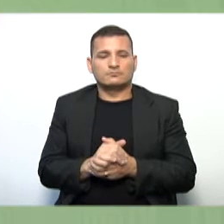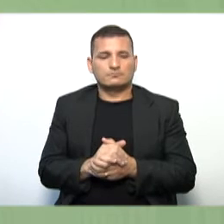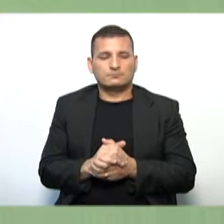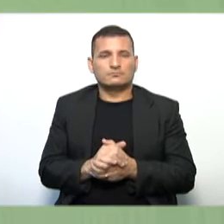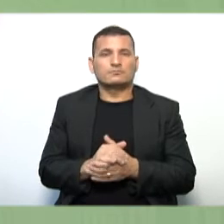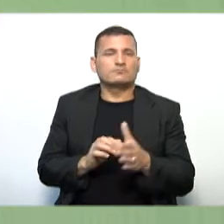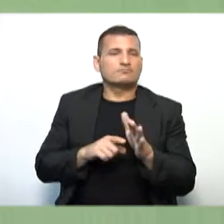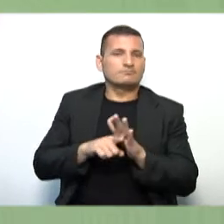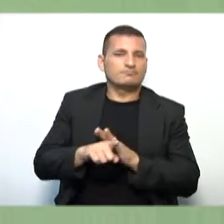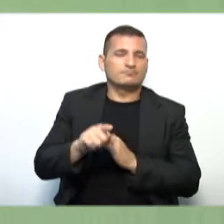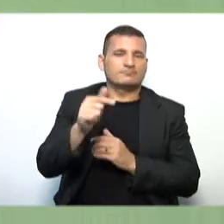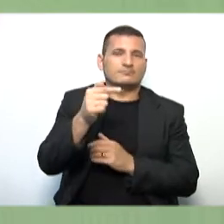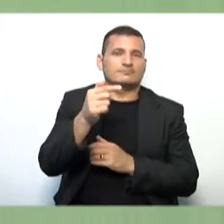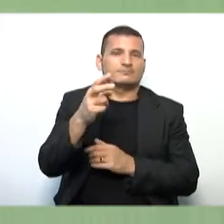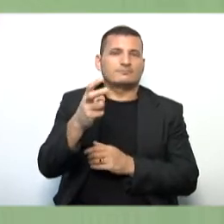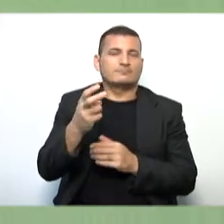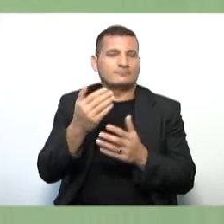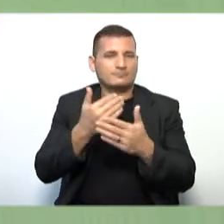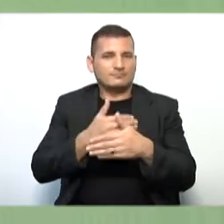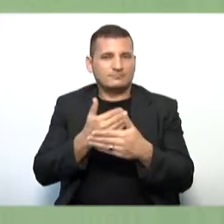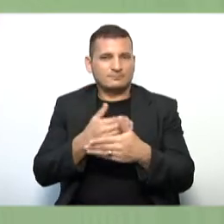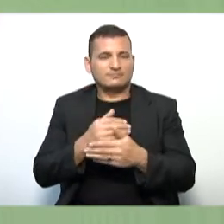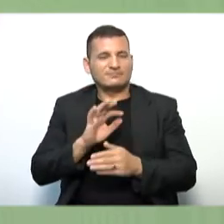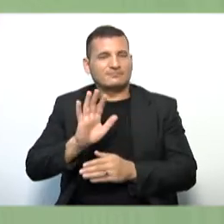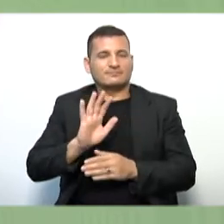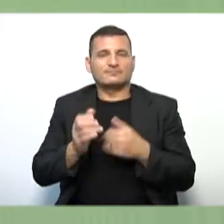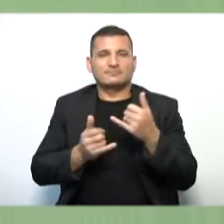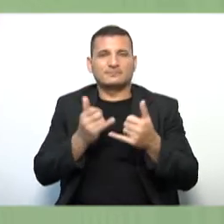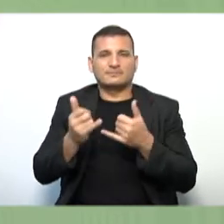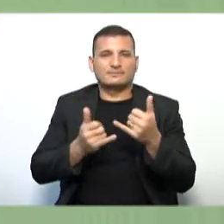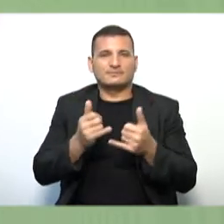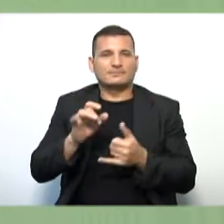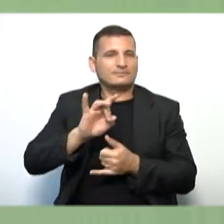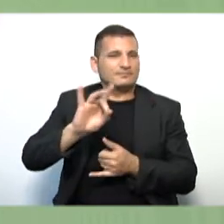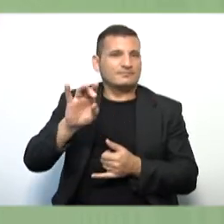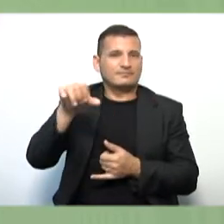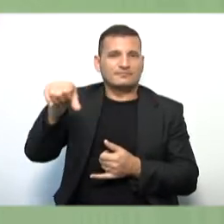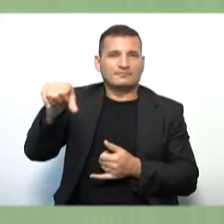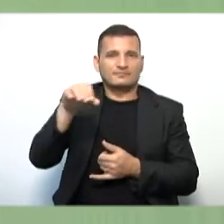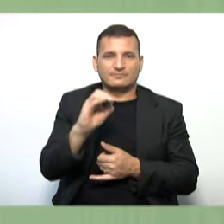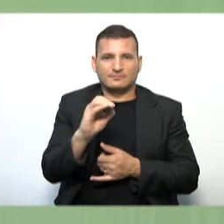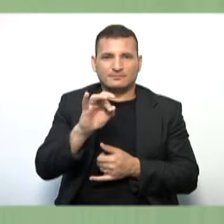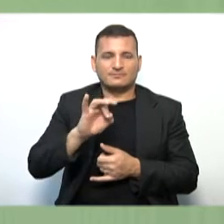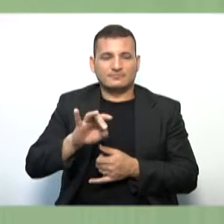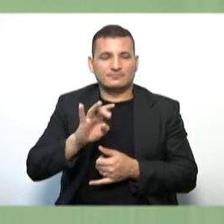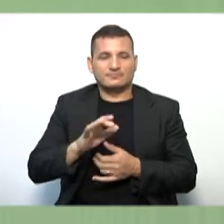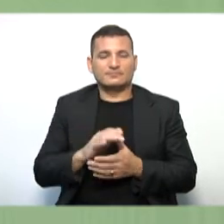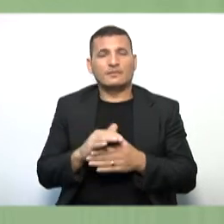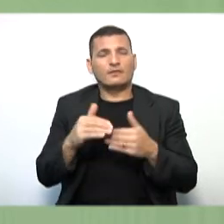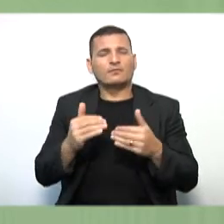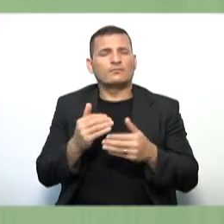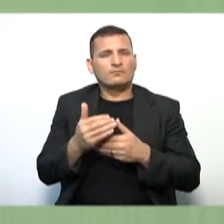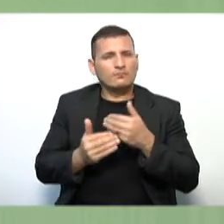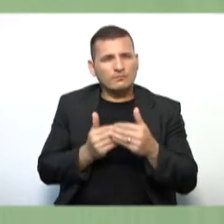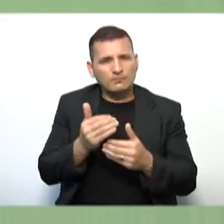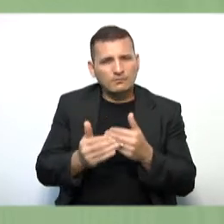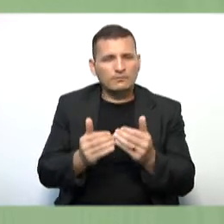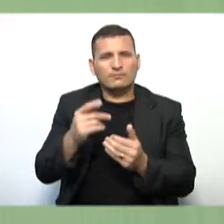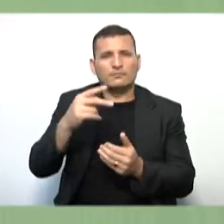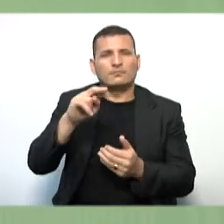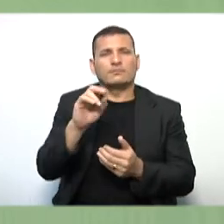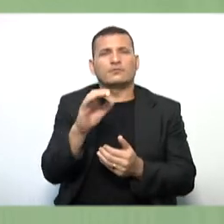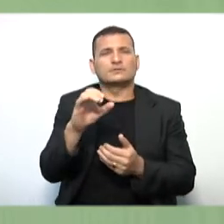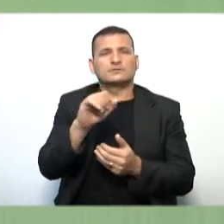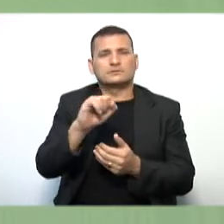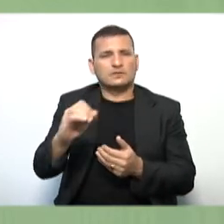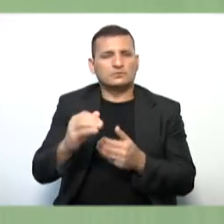75 da prova, né, professora? Exatamente. Brincadeira, só são 90. Um processo, gente, nada mais é do